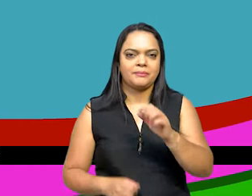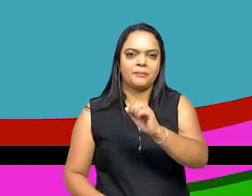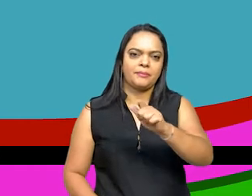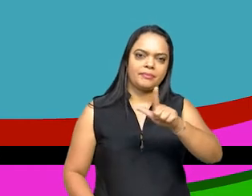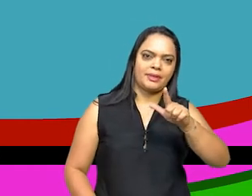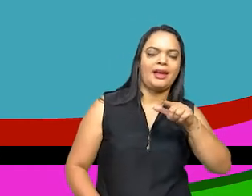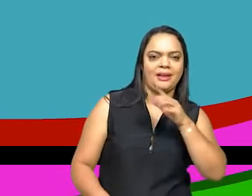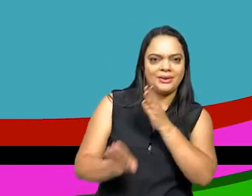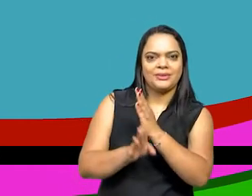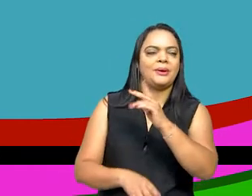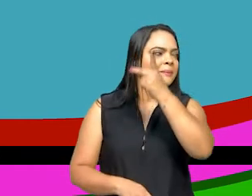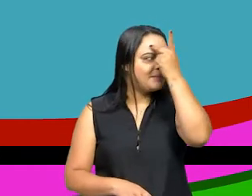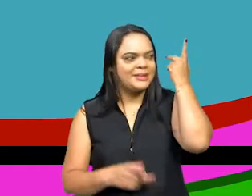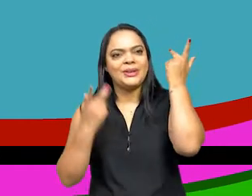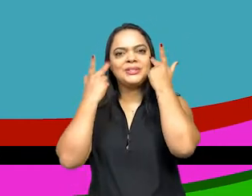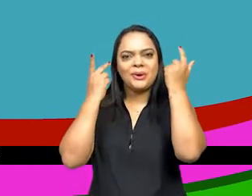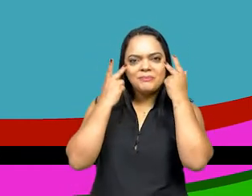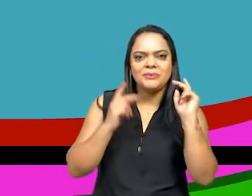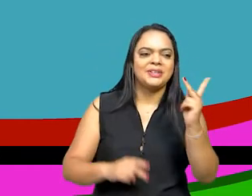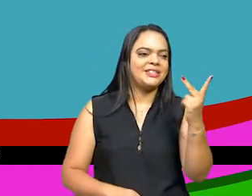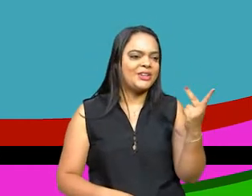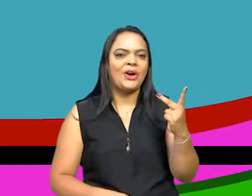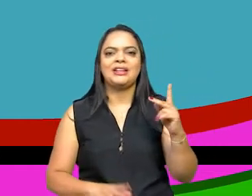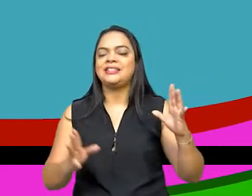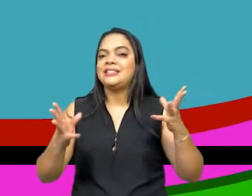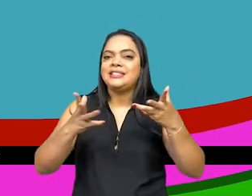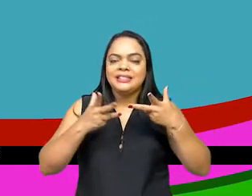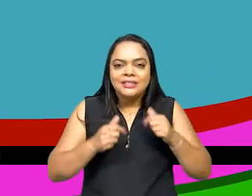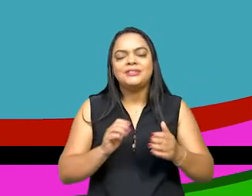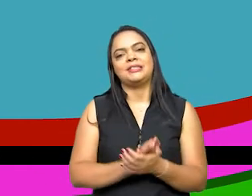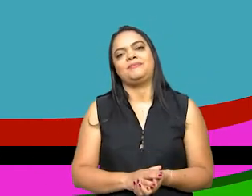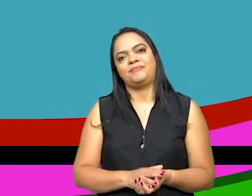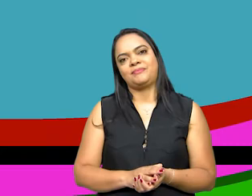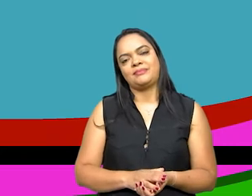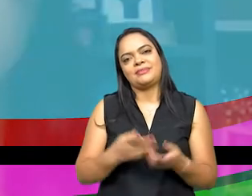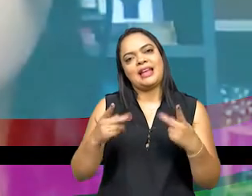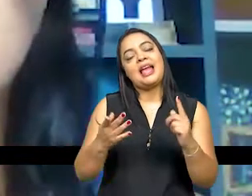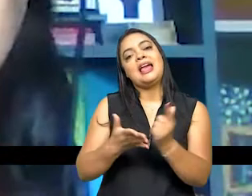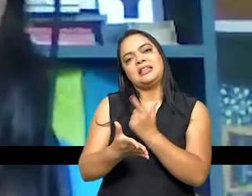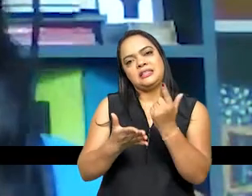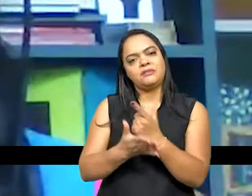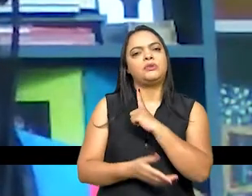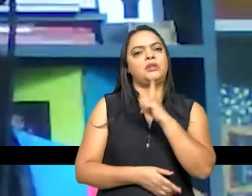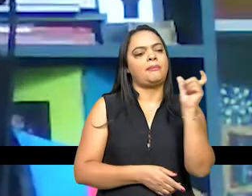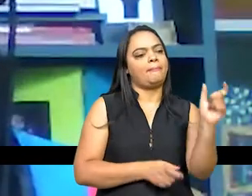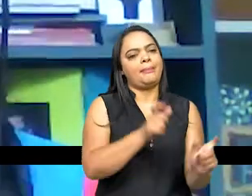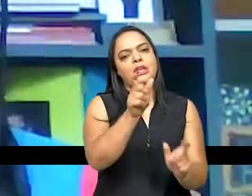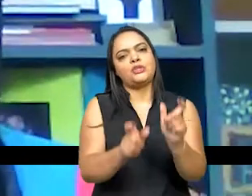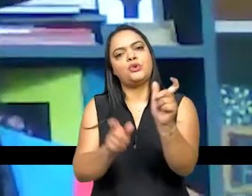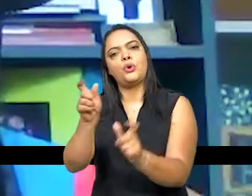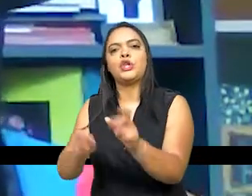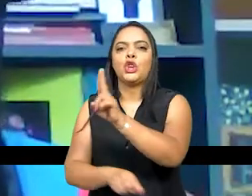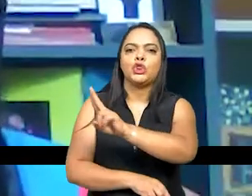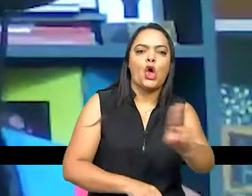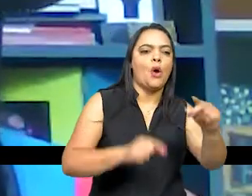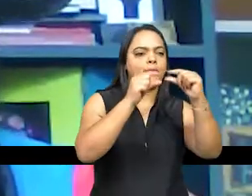Pessoas Comuns, Histórias Incríveis. Neste livro, nós temos sujeitos, nós temos nomes,